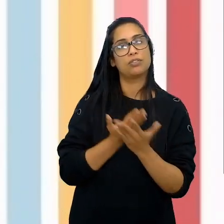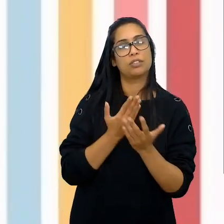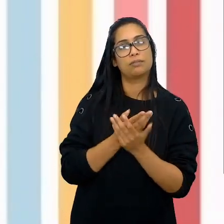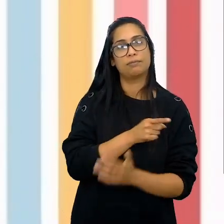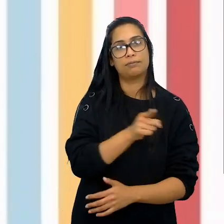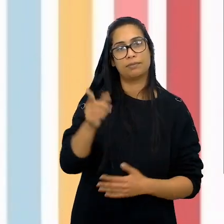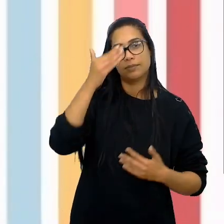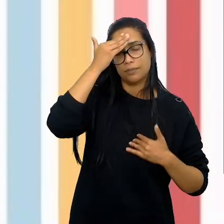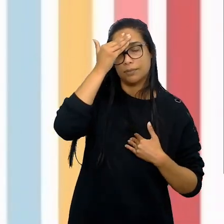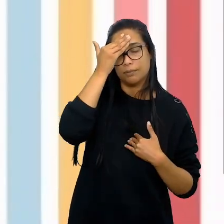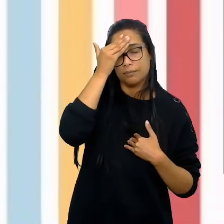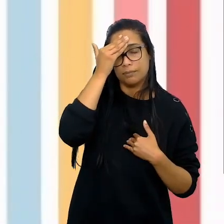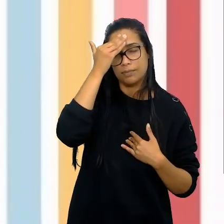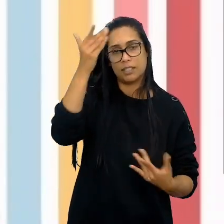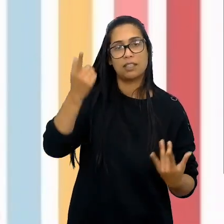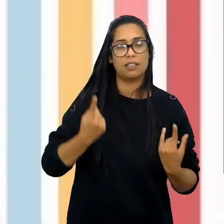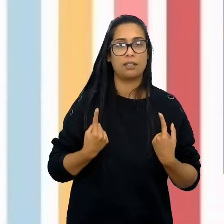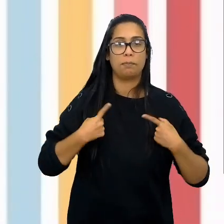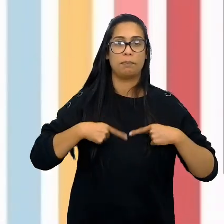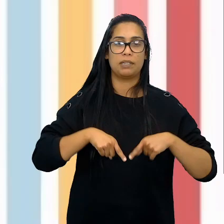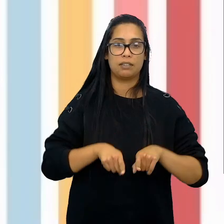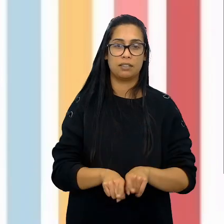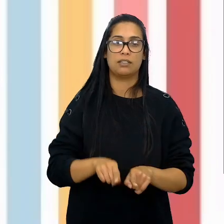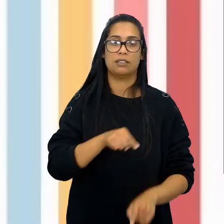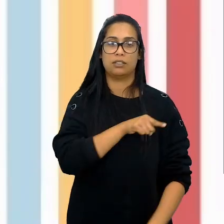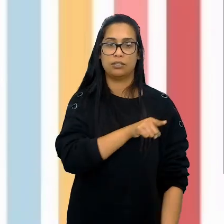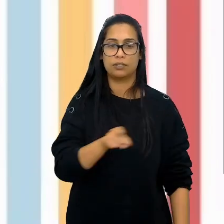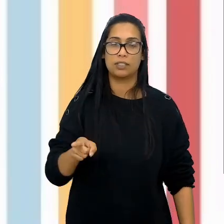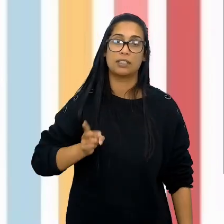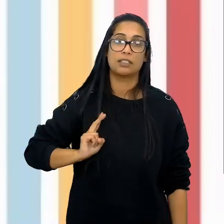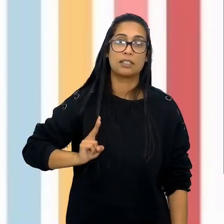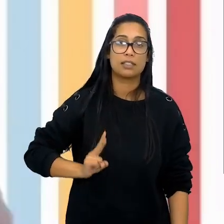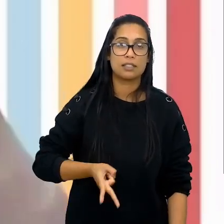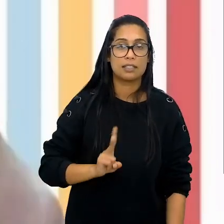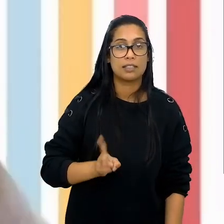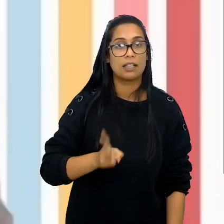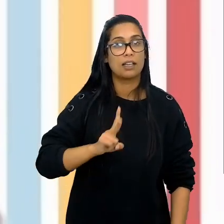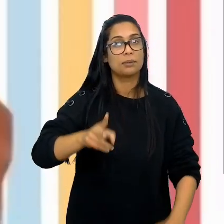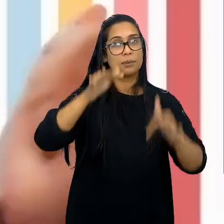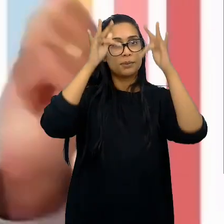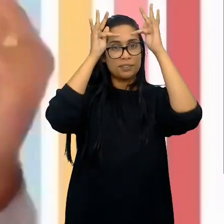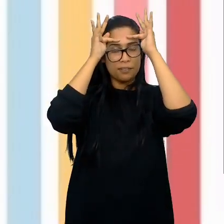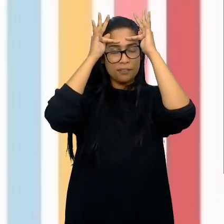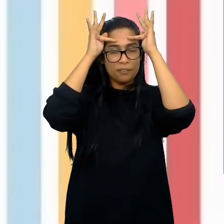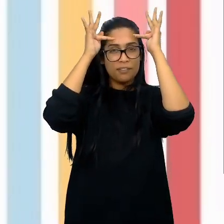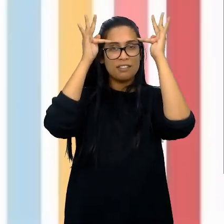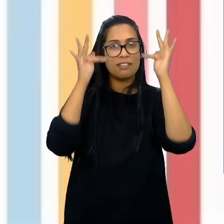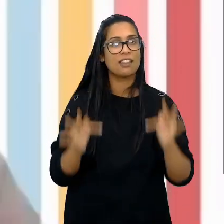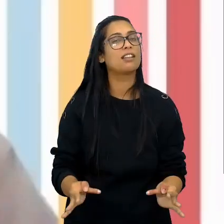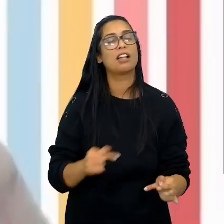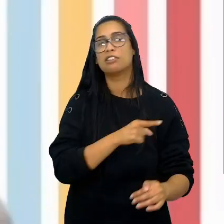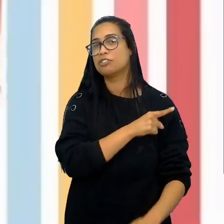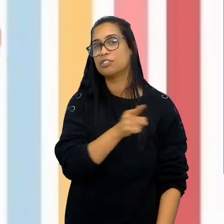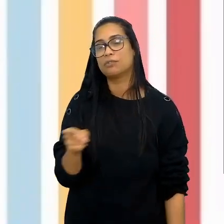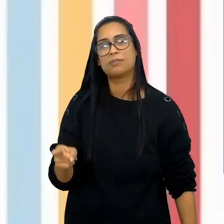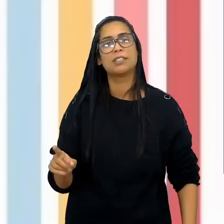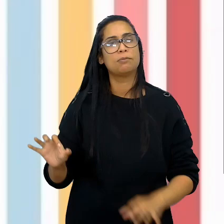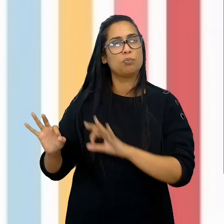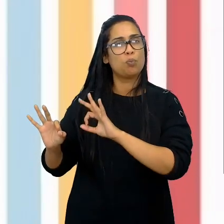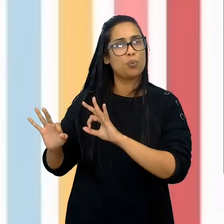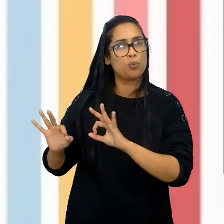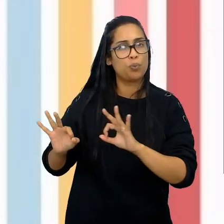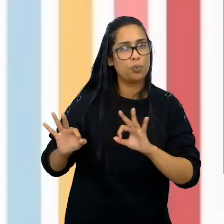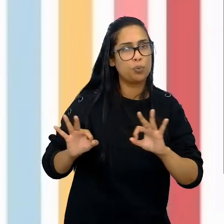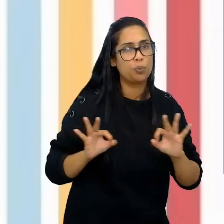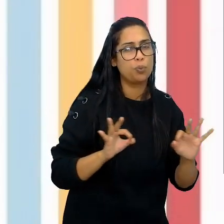Eu agradeço a parceria eu agradeço sempre a fidelidade de alguma maneira de estar participando